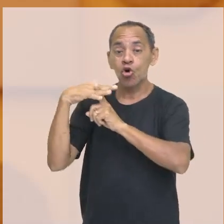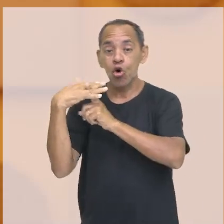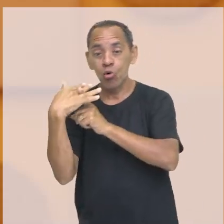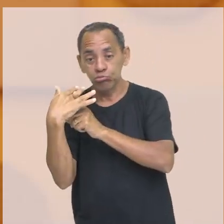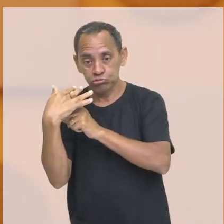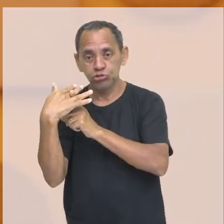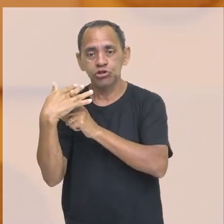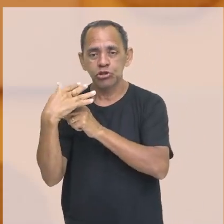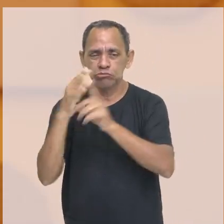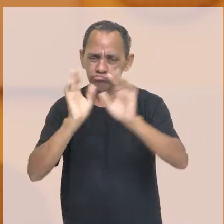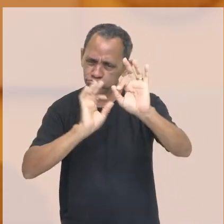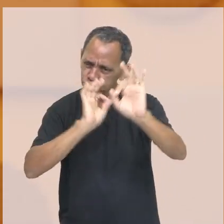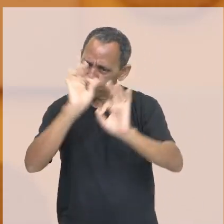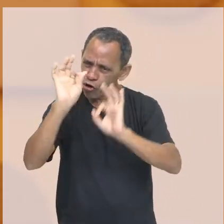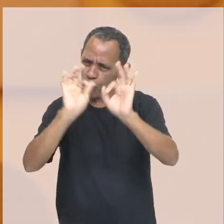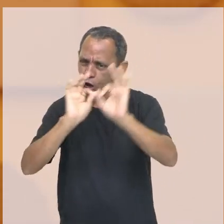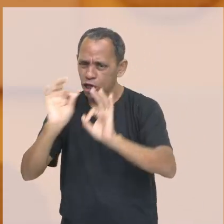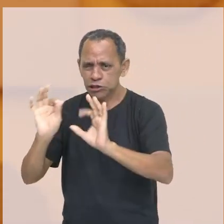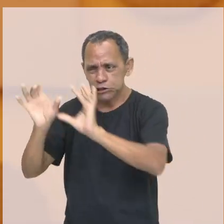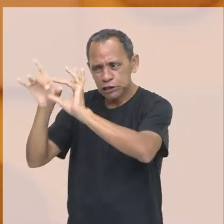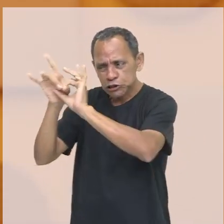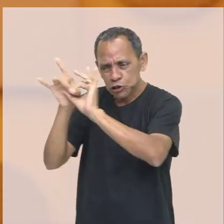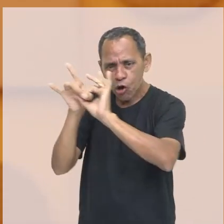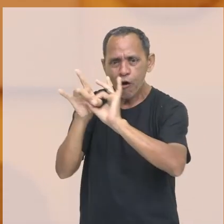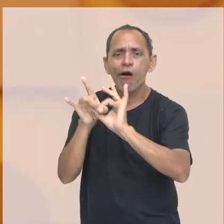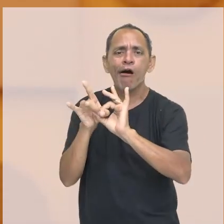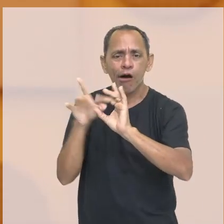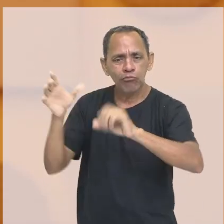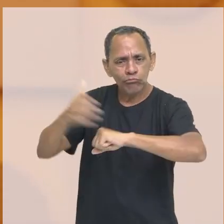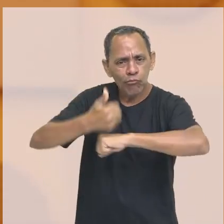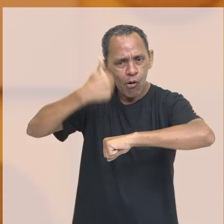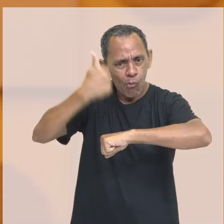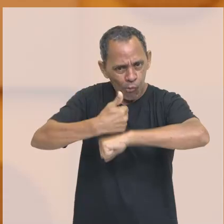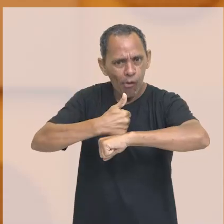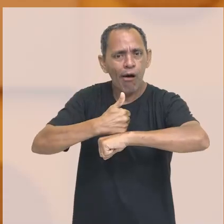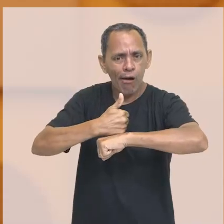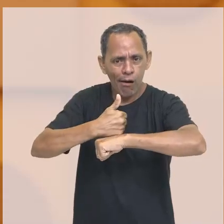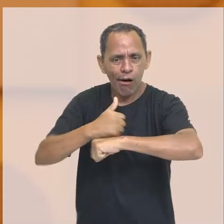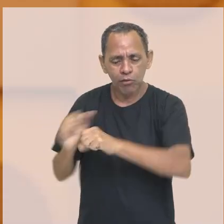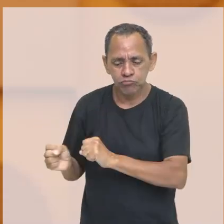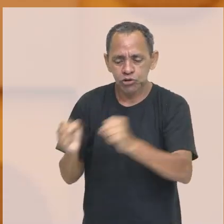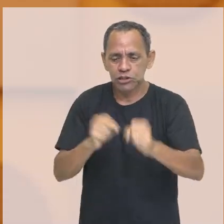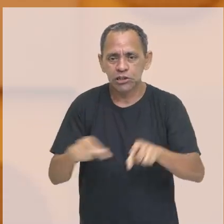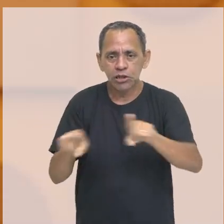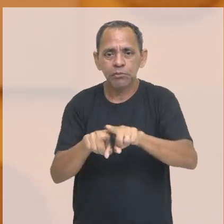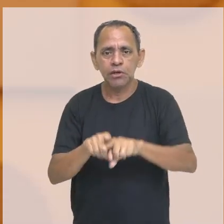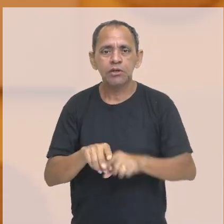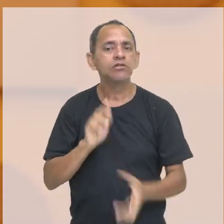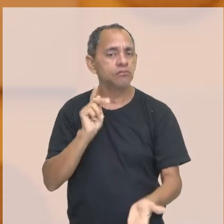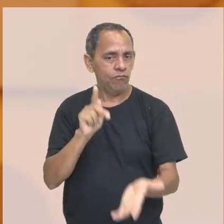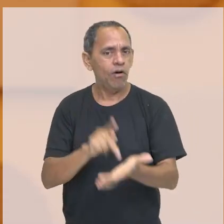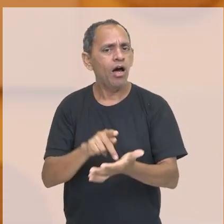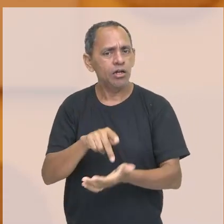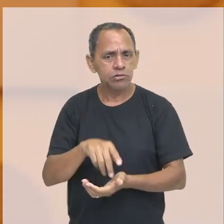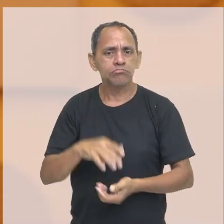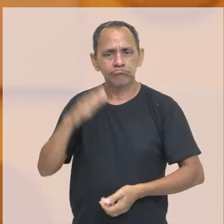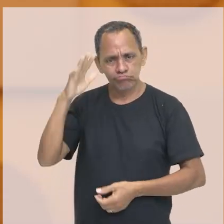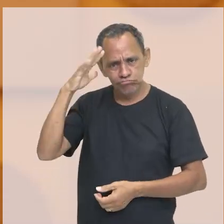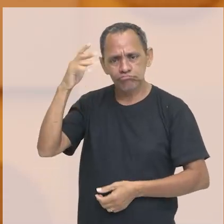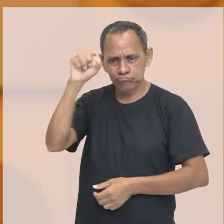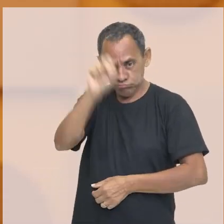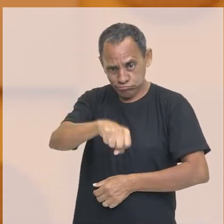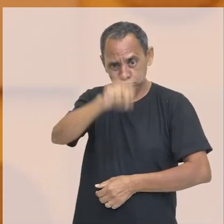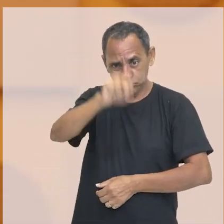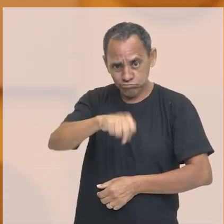estão mancomunados para tomar o poder. De fato, eles estavam, tá, gente? Mas, nesse caso